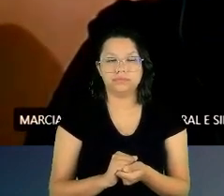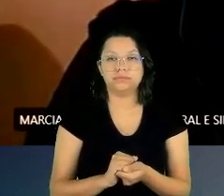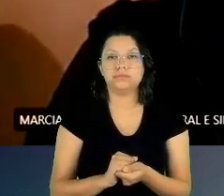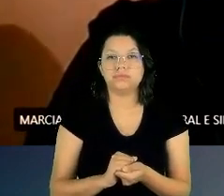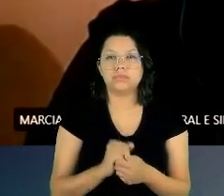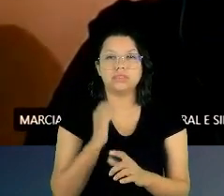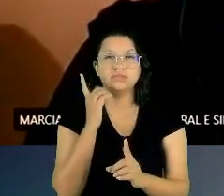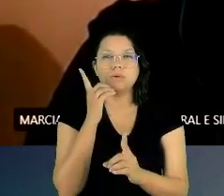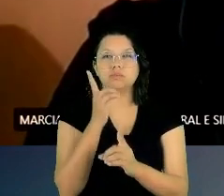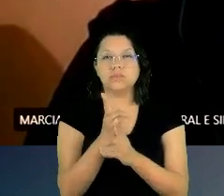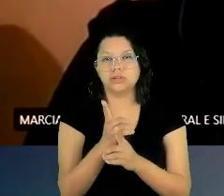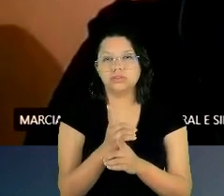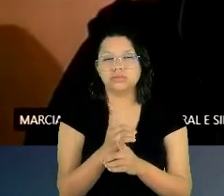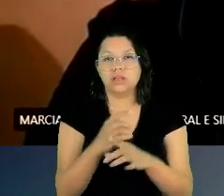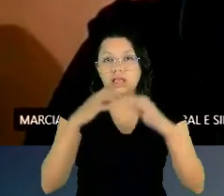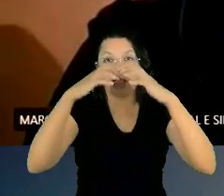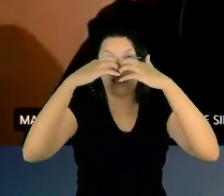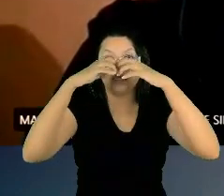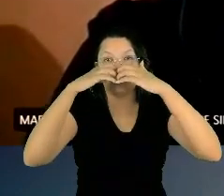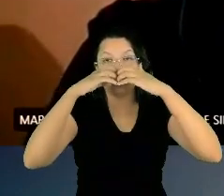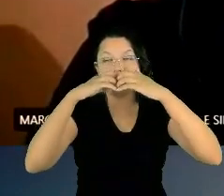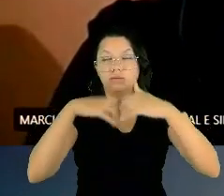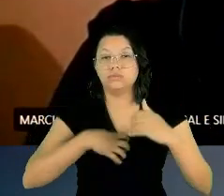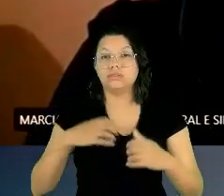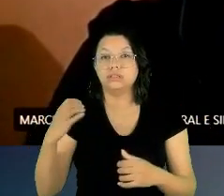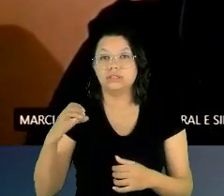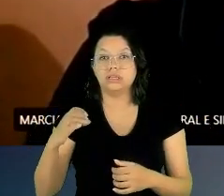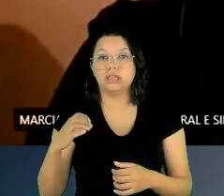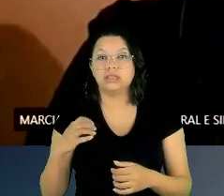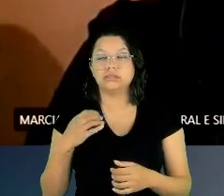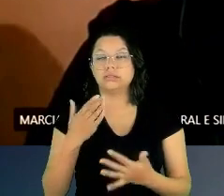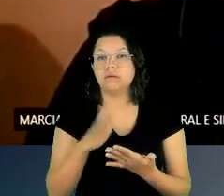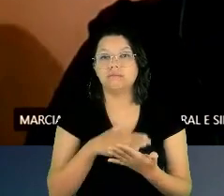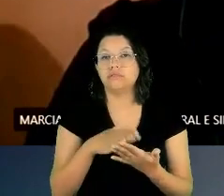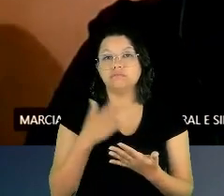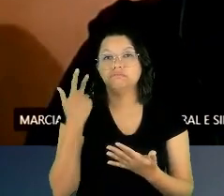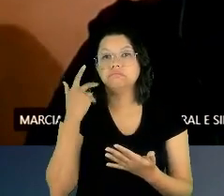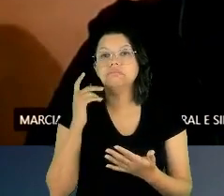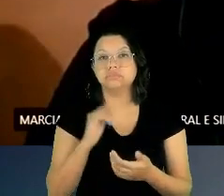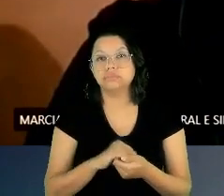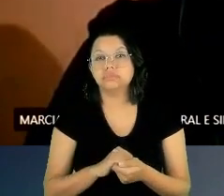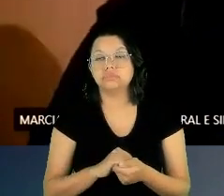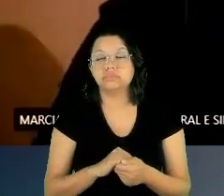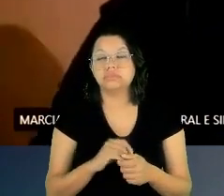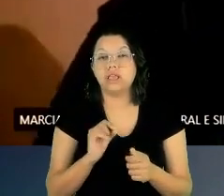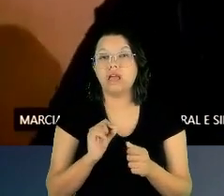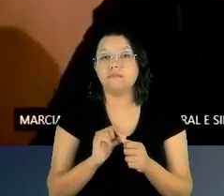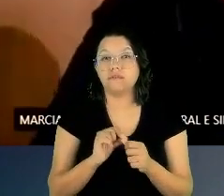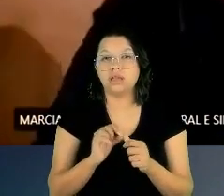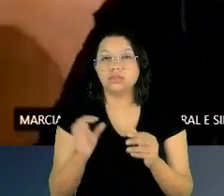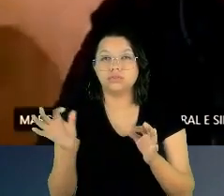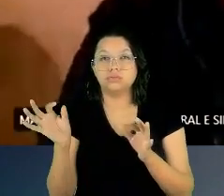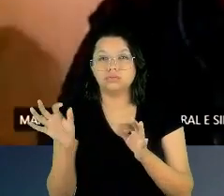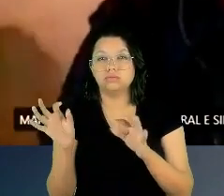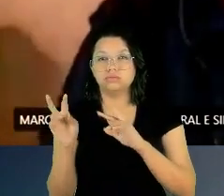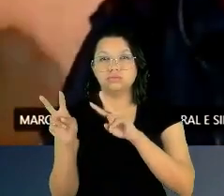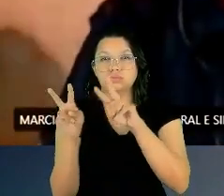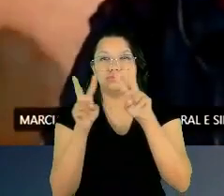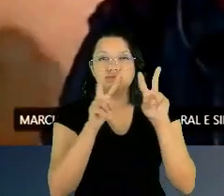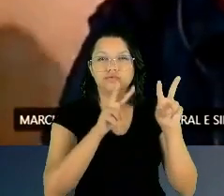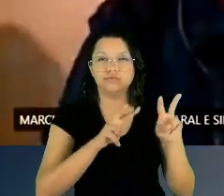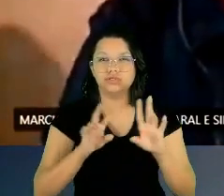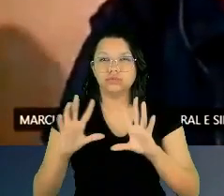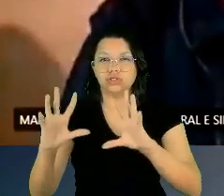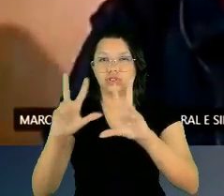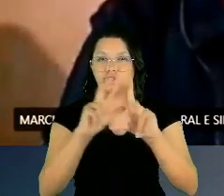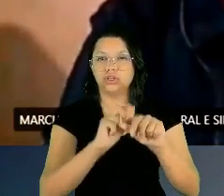o Desvendando a Neurociência, do Baer, é um livro comum, que ele faz um compêndio, assim,